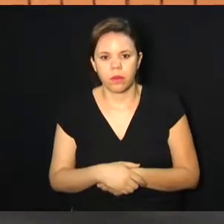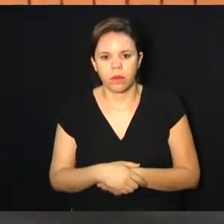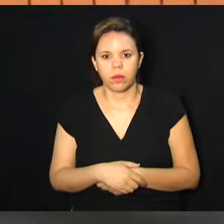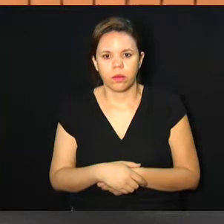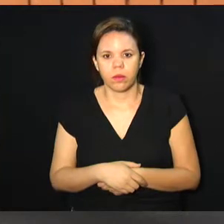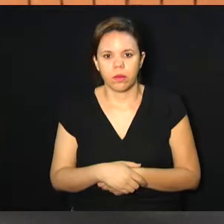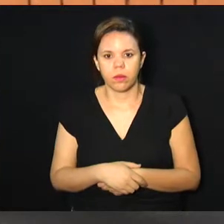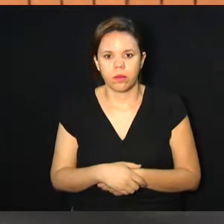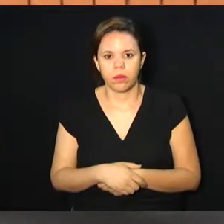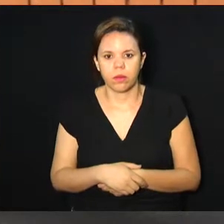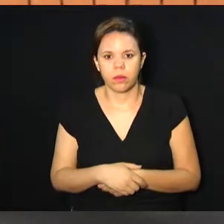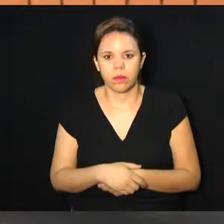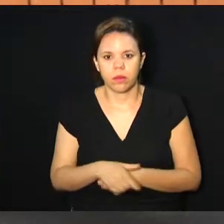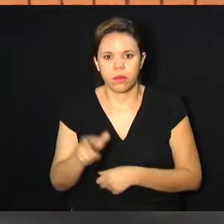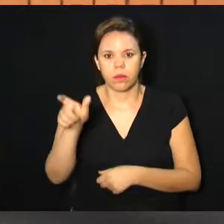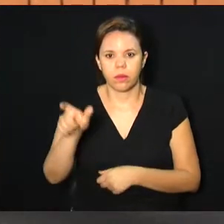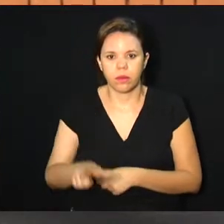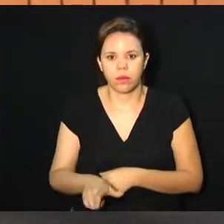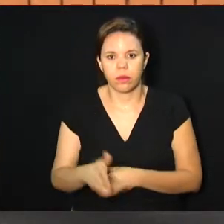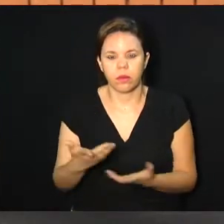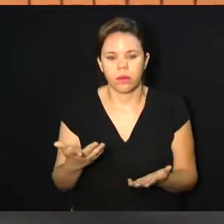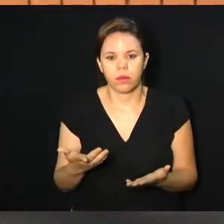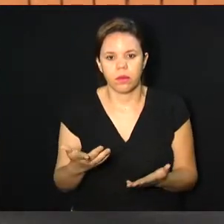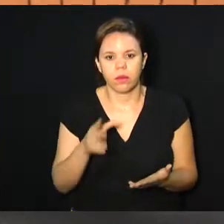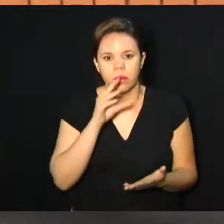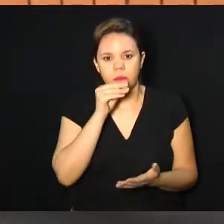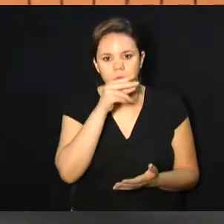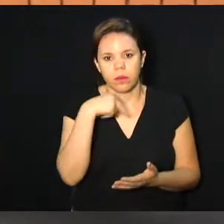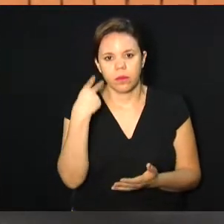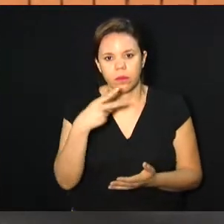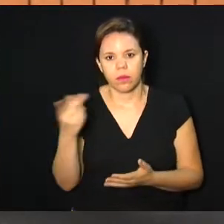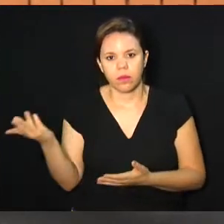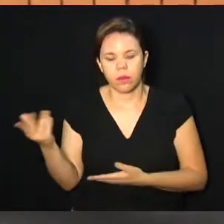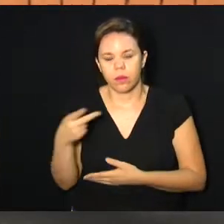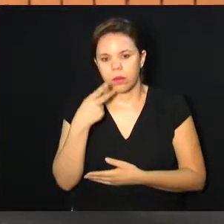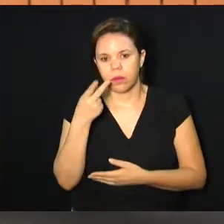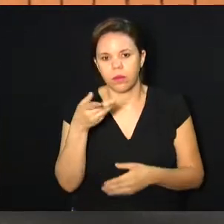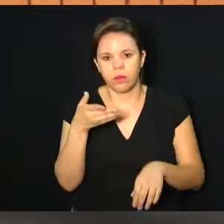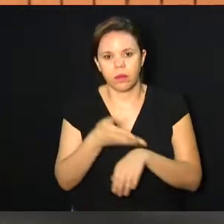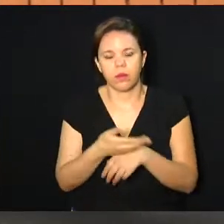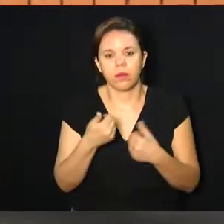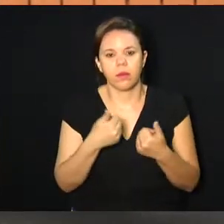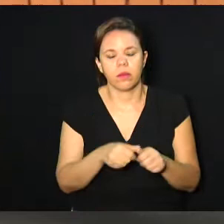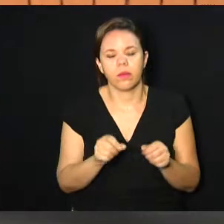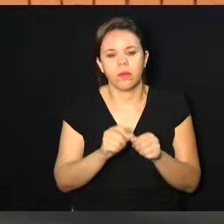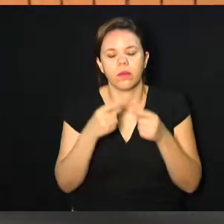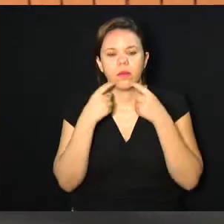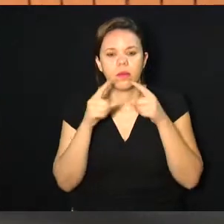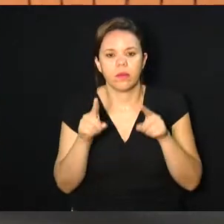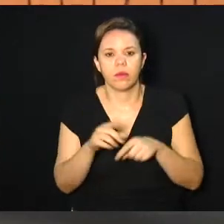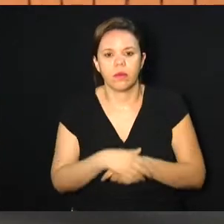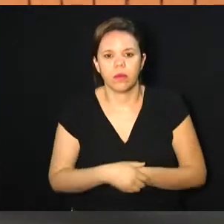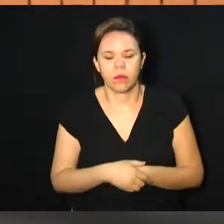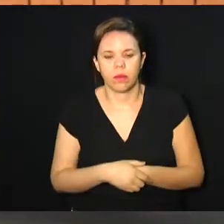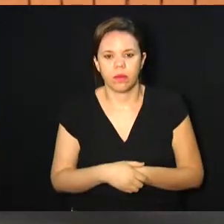O assessor do vereador estava falando também que, quando pega ônibus, fez reclamação, e os